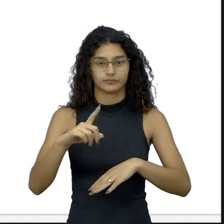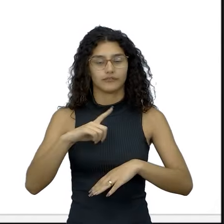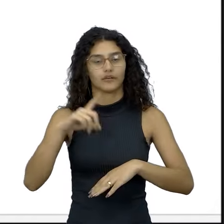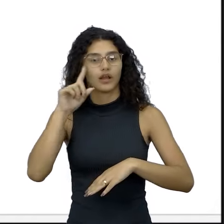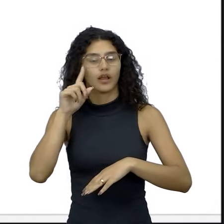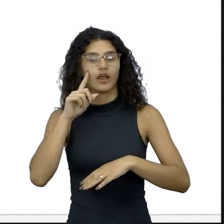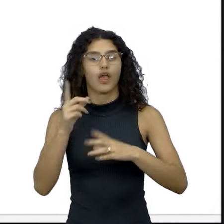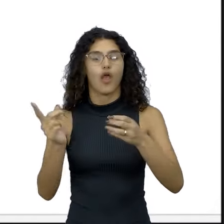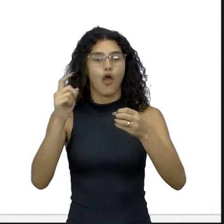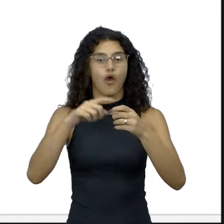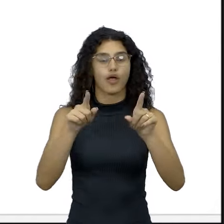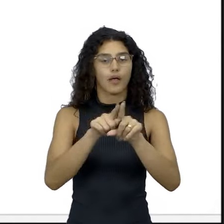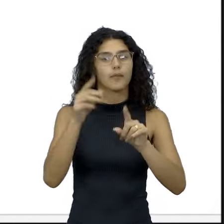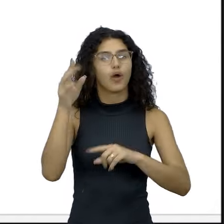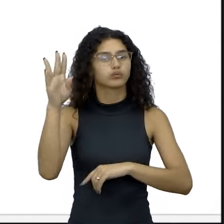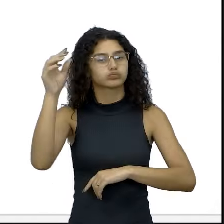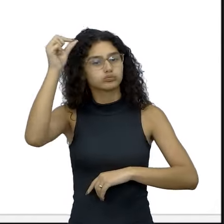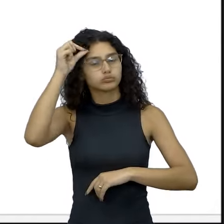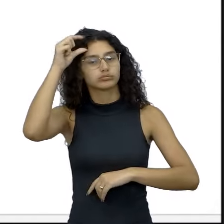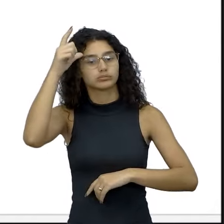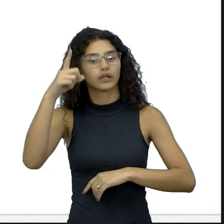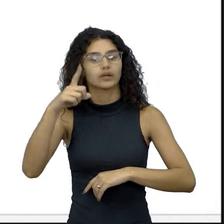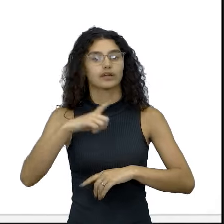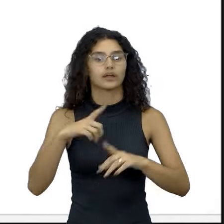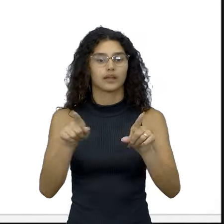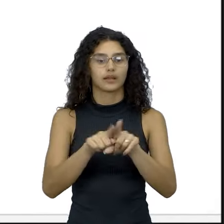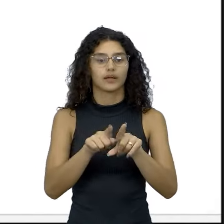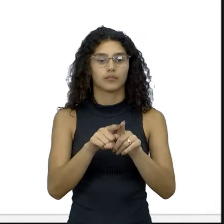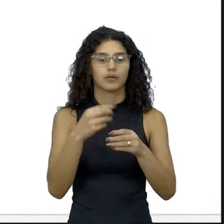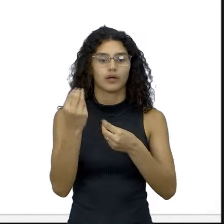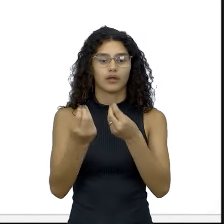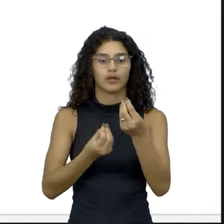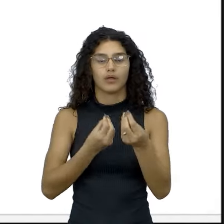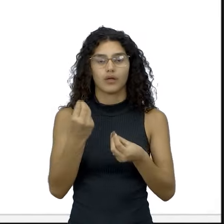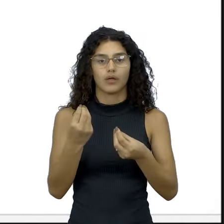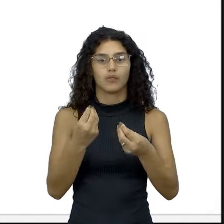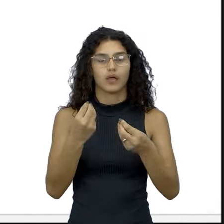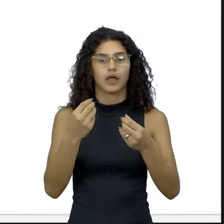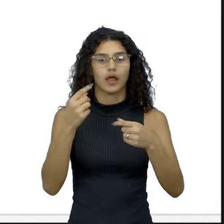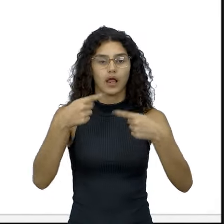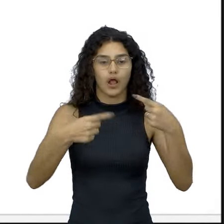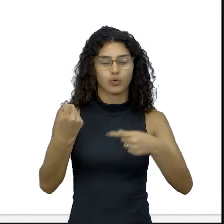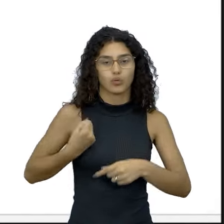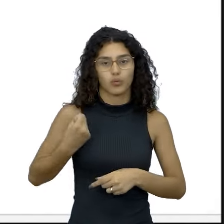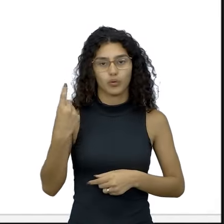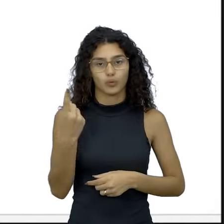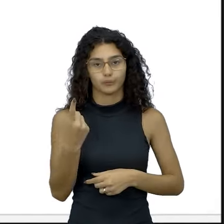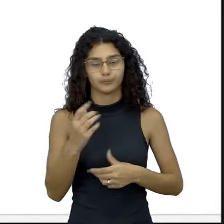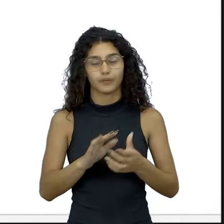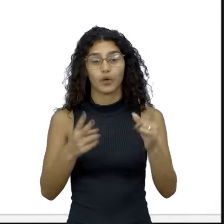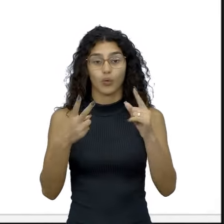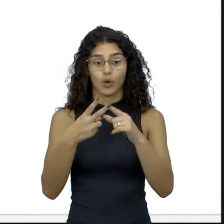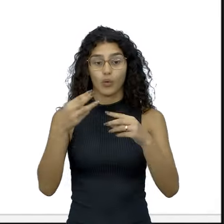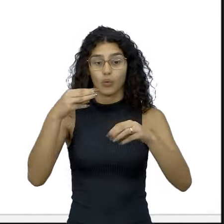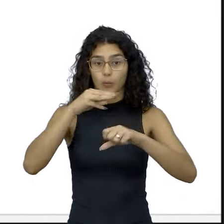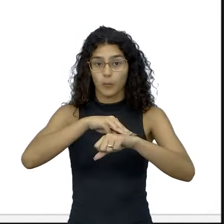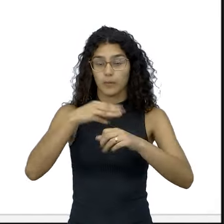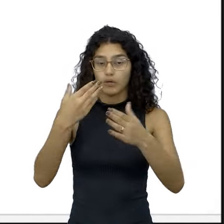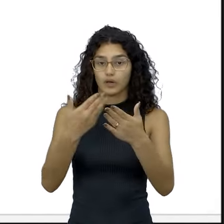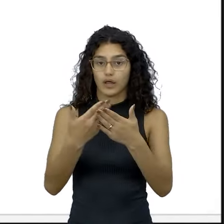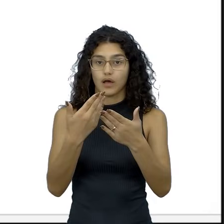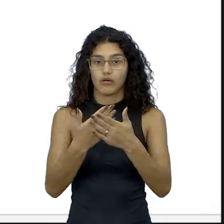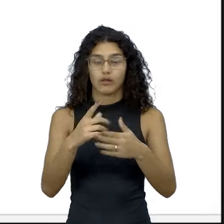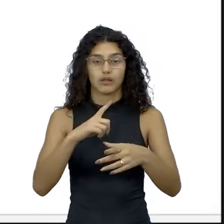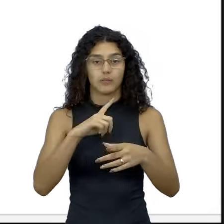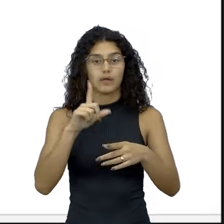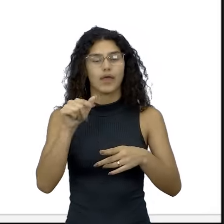eles retomam os conhecimentos sobre o gênero verbete que foram construídos lá na sequência didática 1. Em um segundo momento, nessas aulas,